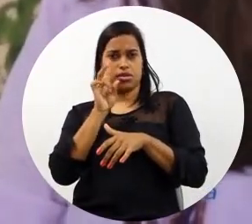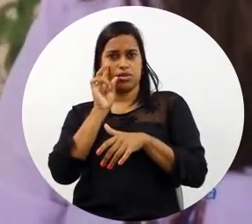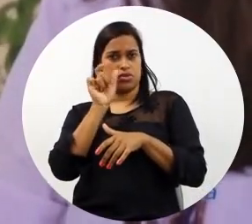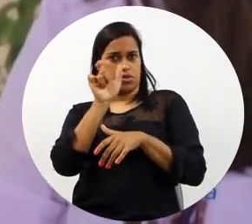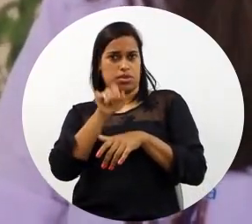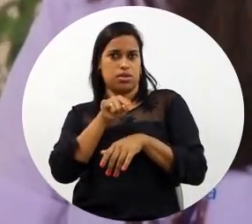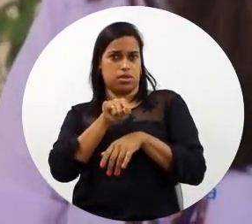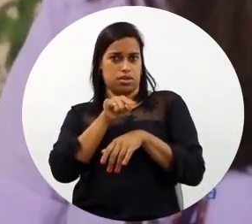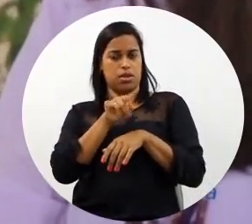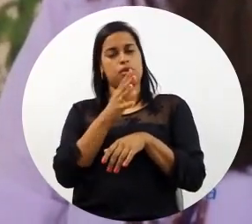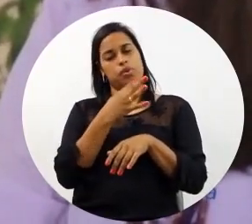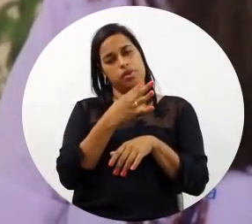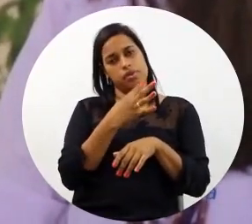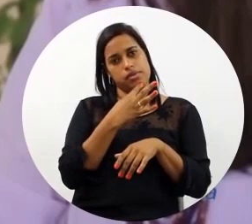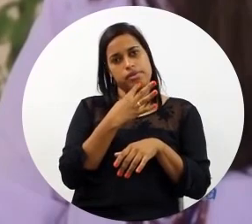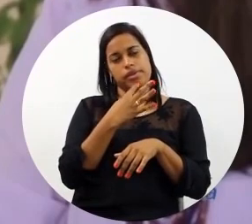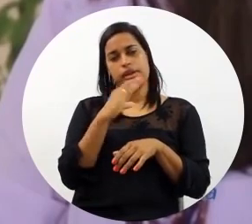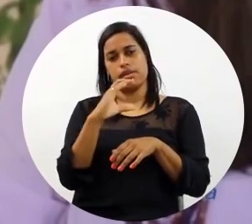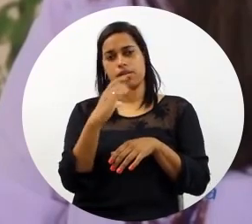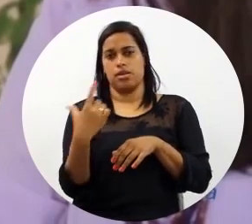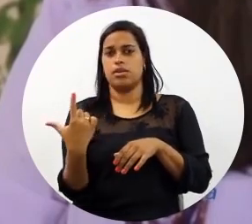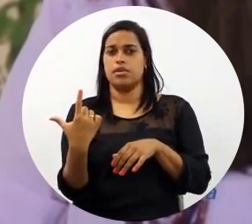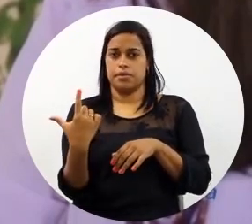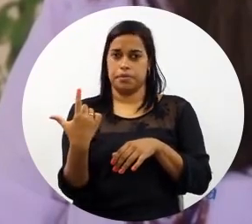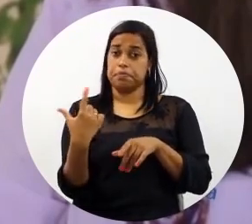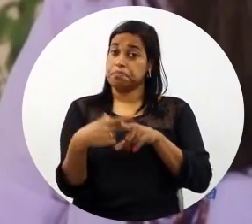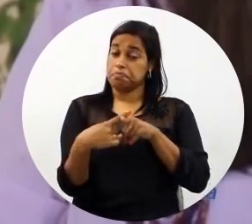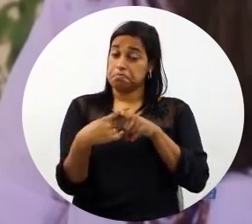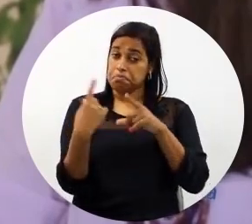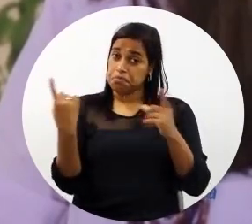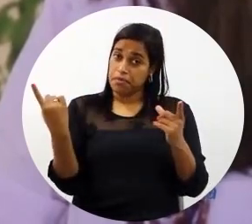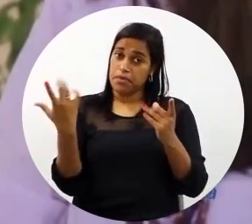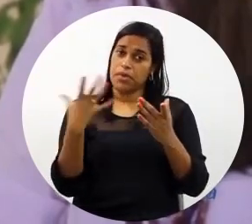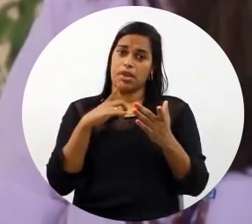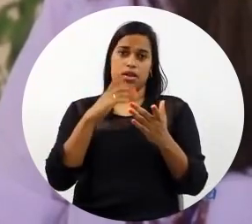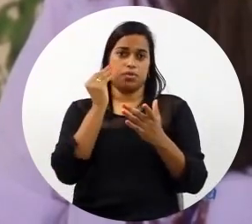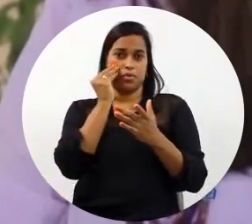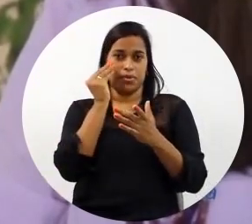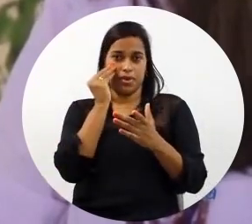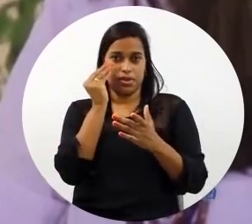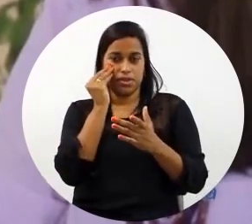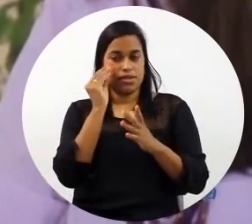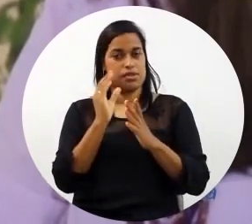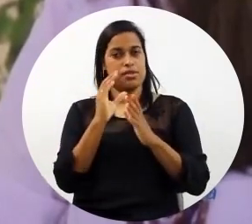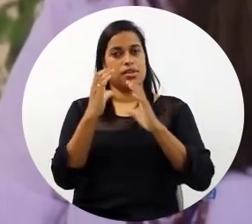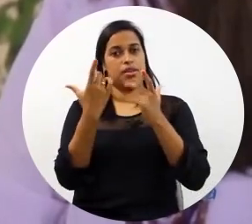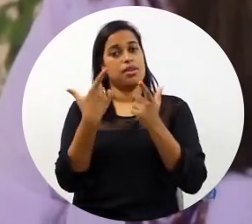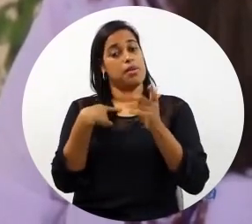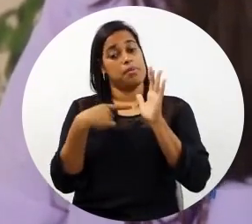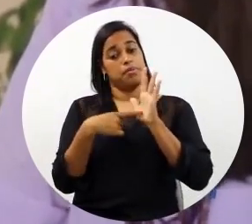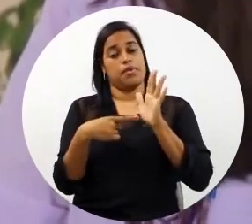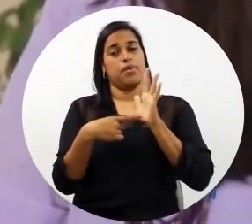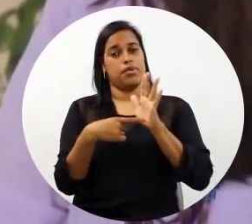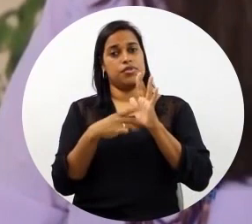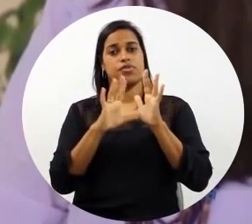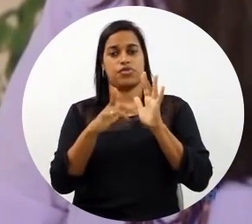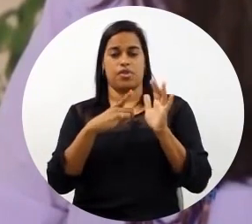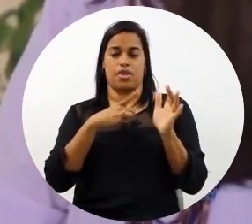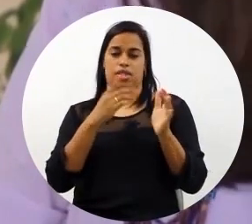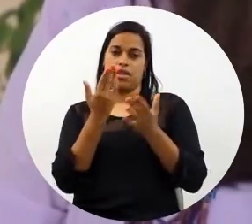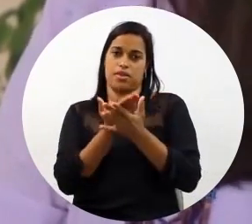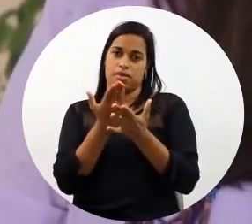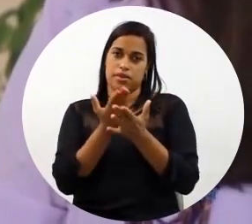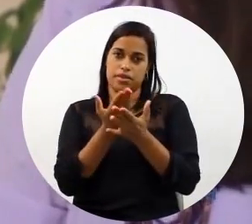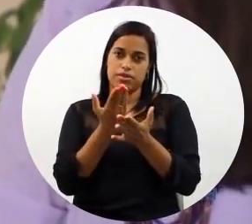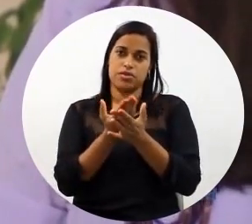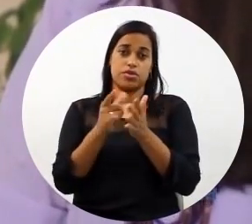dele? Sabe, conhecia. Conhecia e já vem tem experiências, inclusive, que provam que já existiam